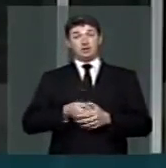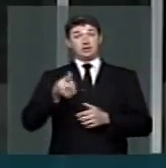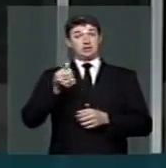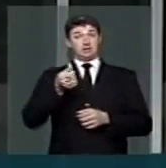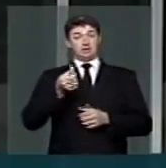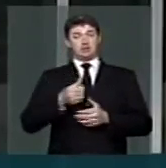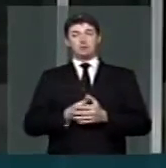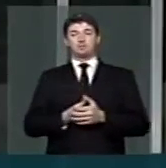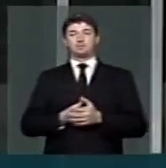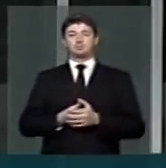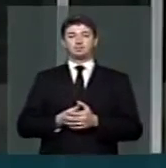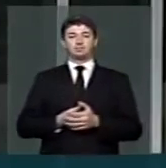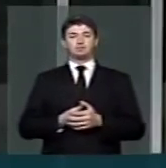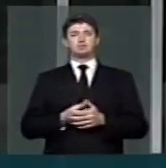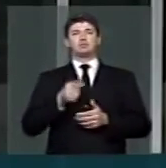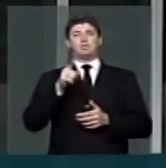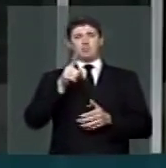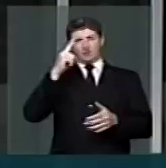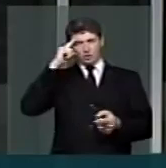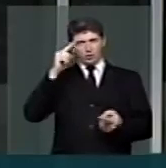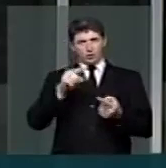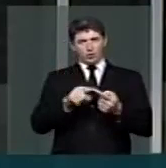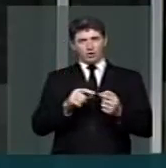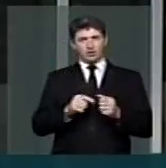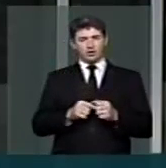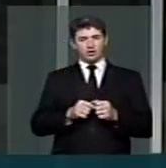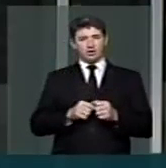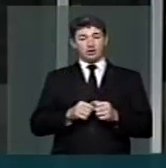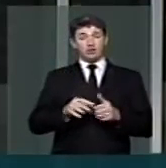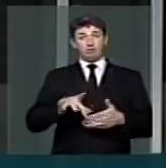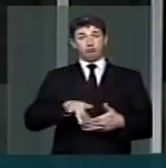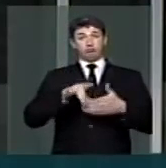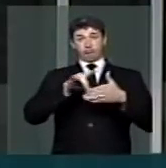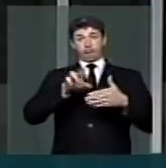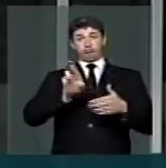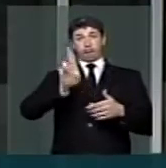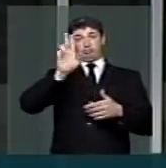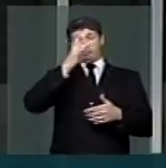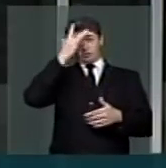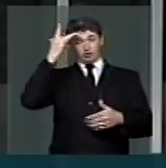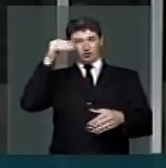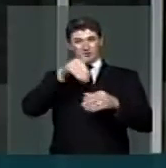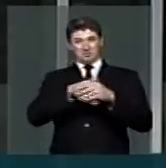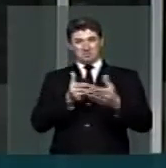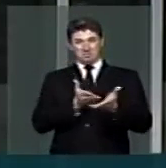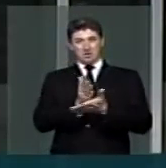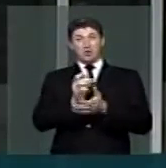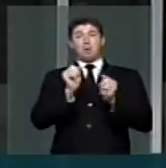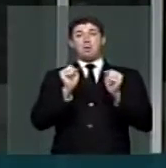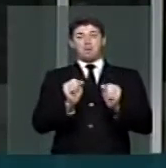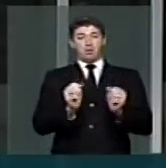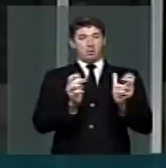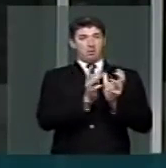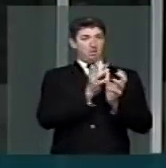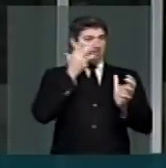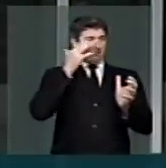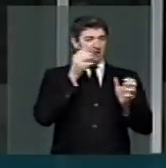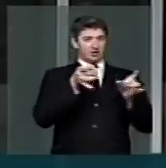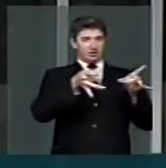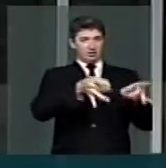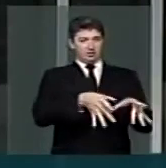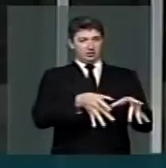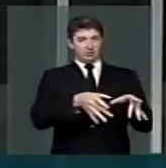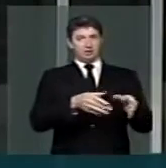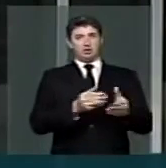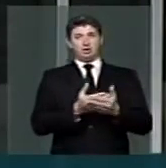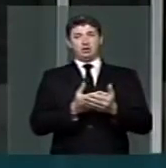sugestão: você concorda que o representante eleito possa sair do partido pelo qual se elegeu sem